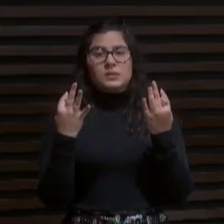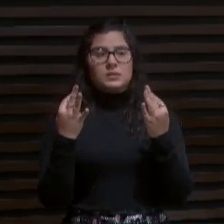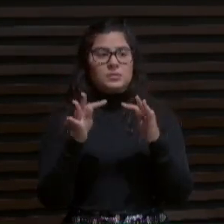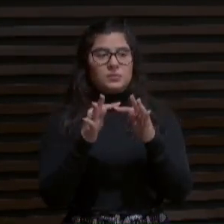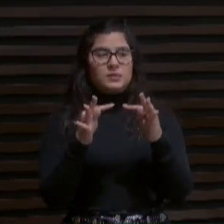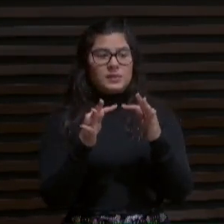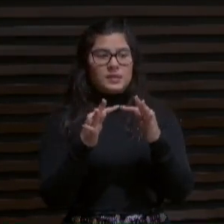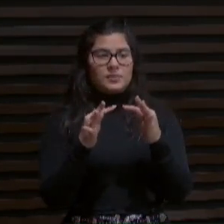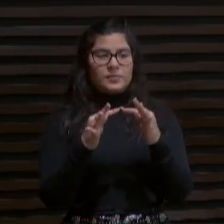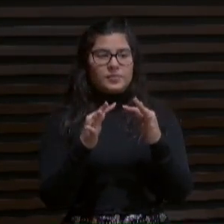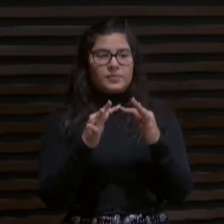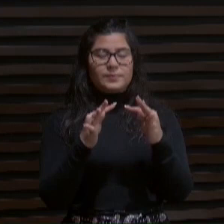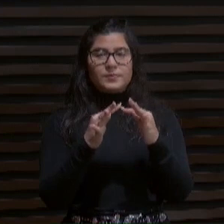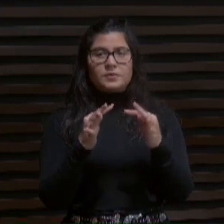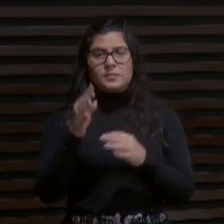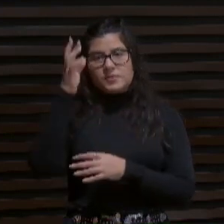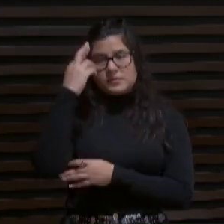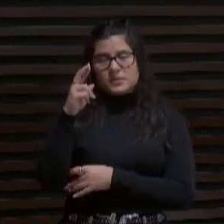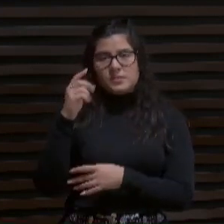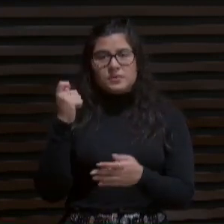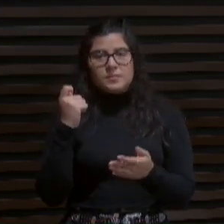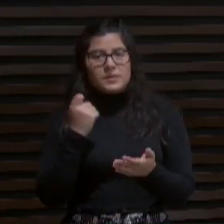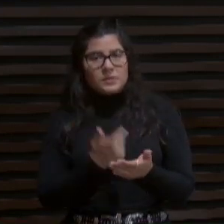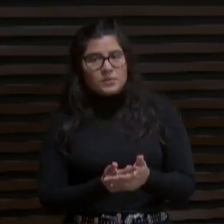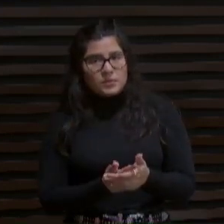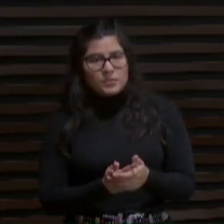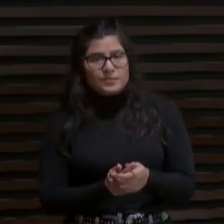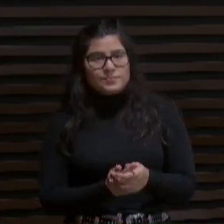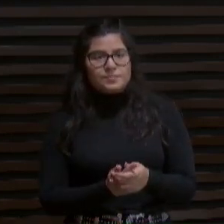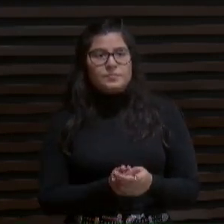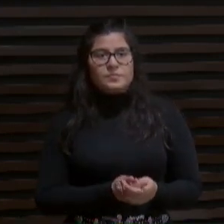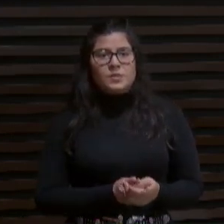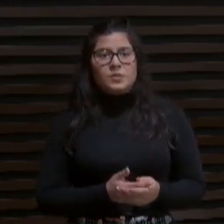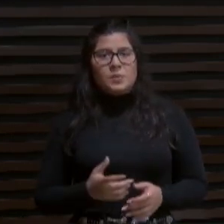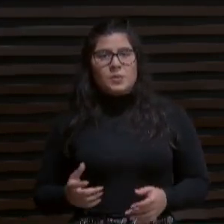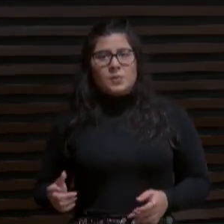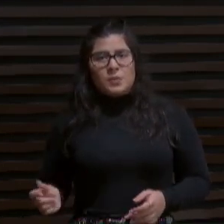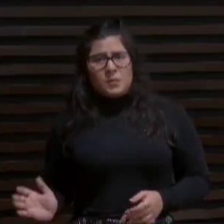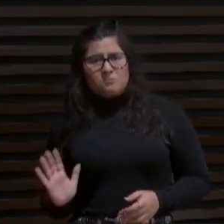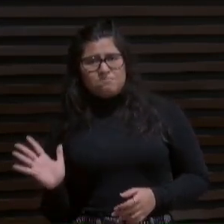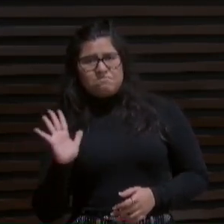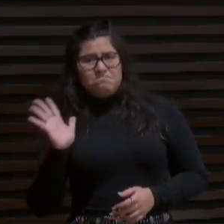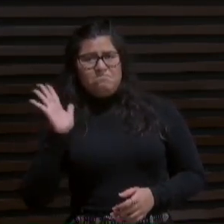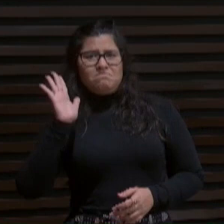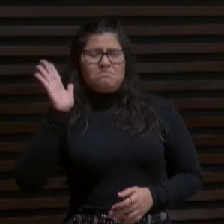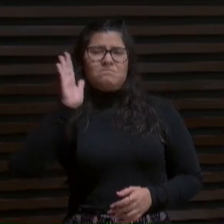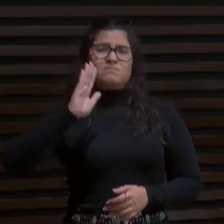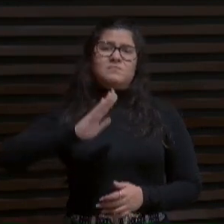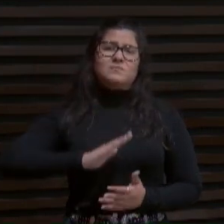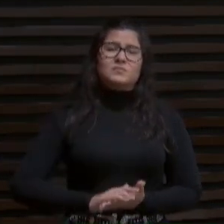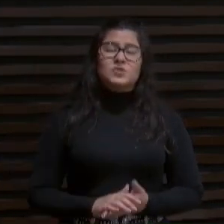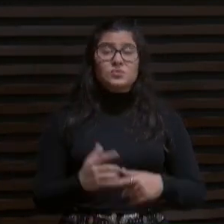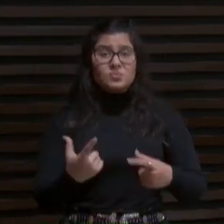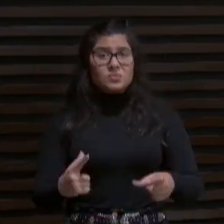Senhor, ele pagou a quantia equivalente a 1/8 disso daqui, num lugar infinitamente